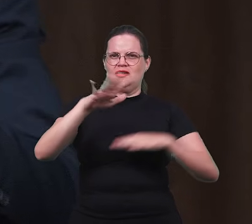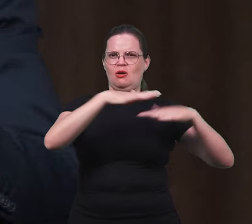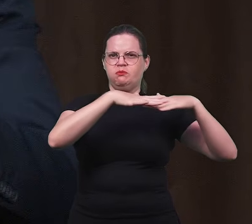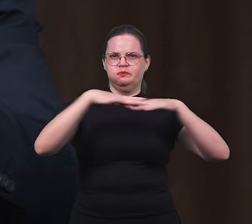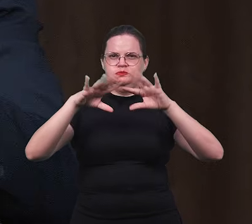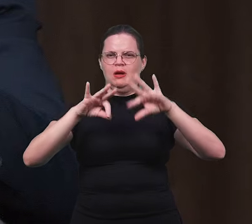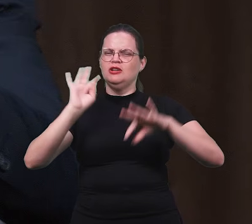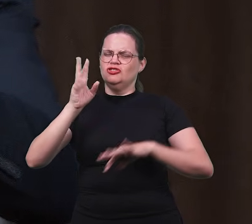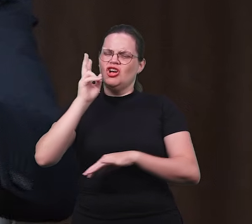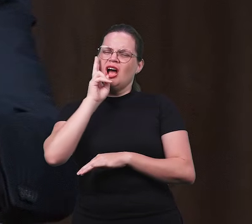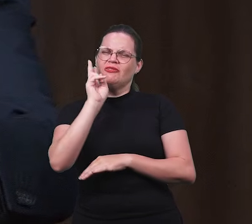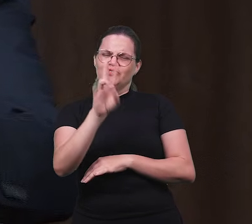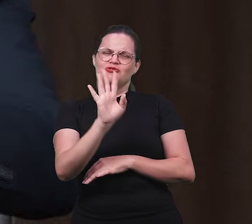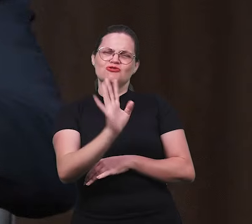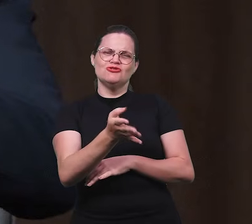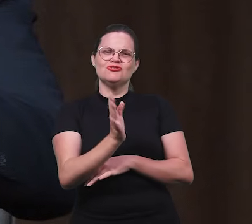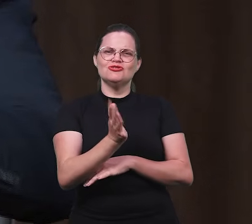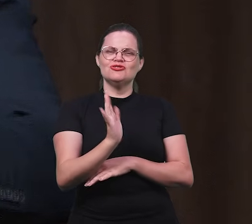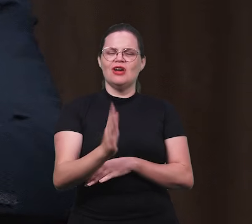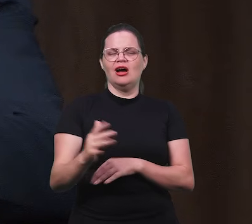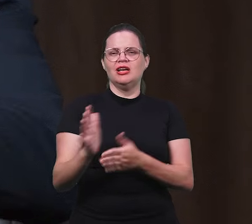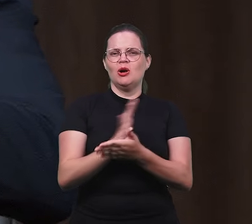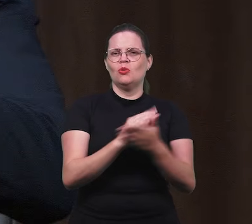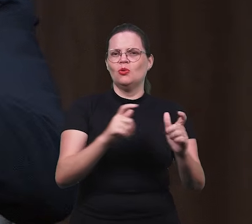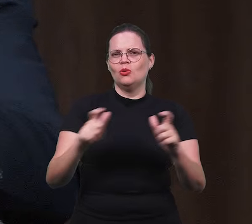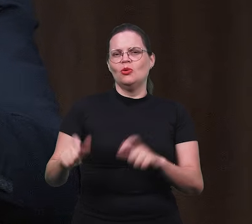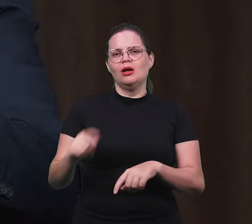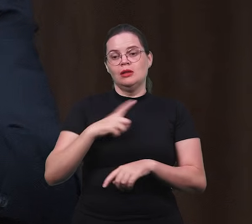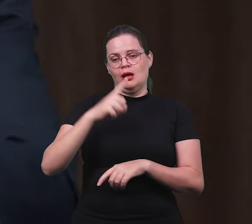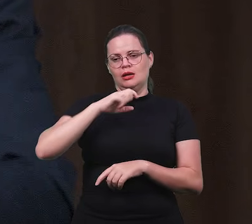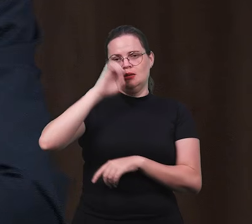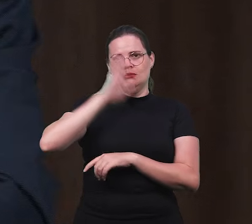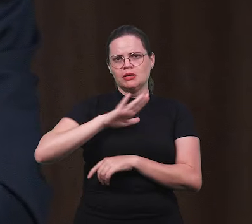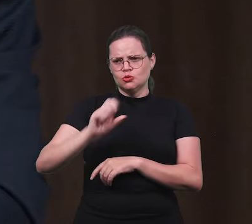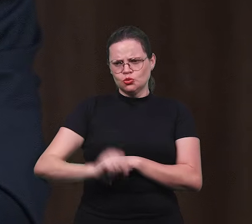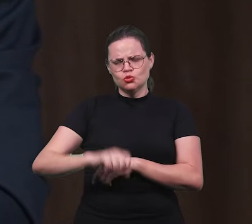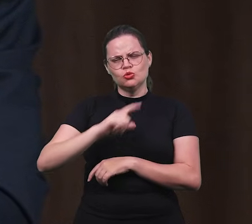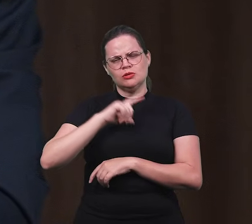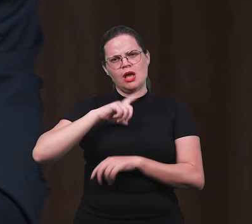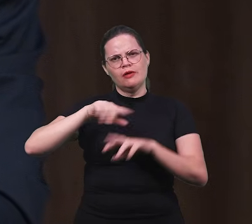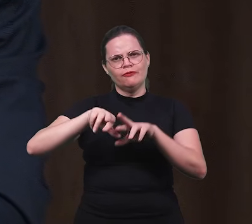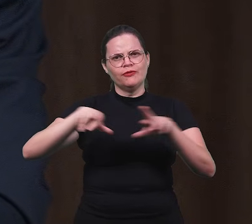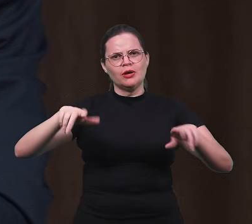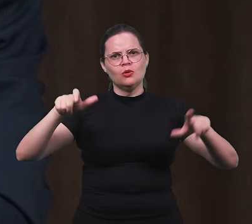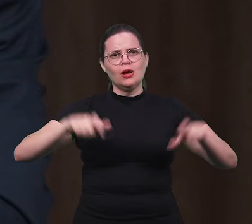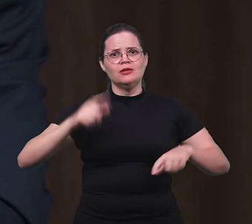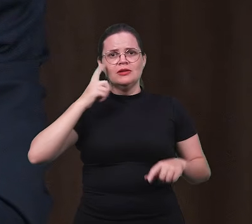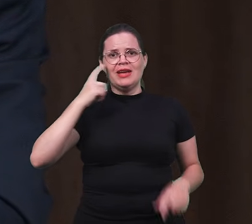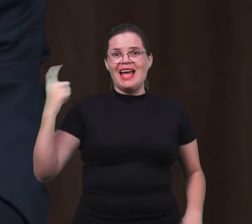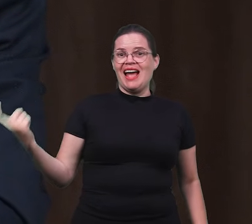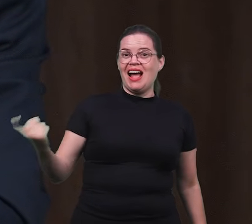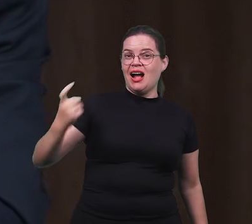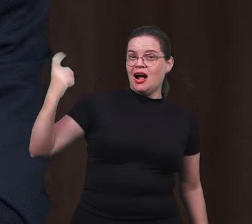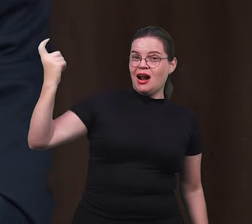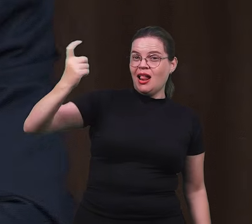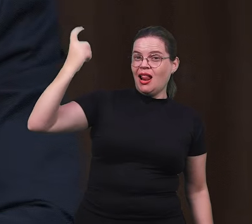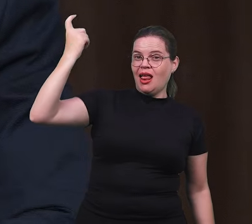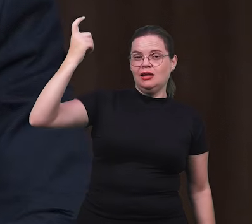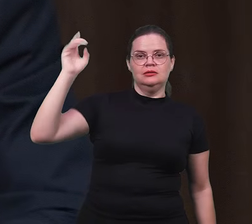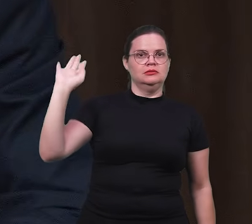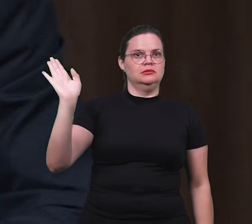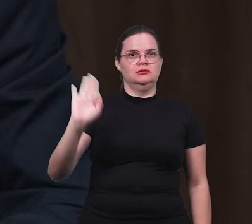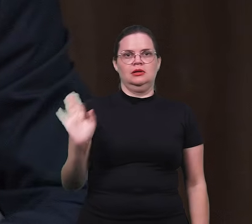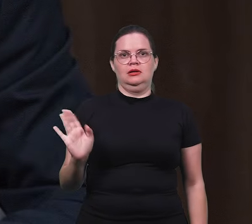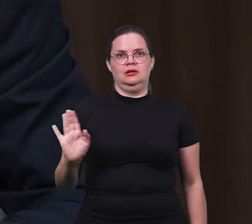muita gente já foi a alguma videira, em algum lugar no sul do país, por aí, quem está viajando. Você vê que nunca põe muito alto. Exato. Você não